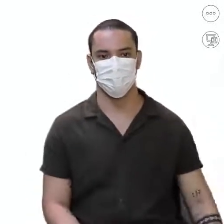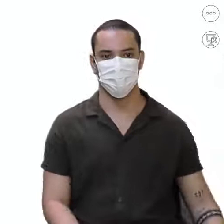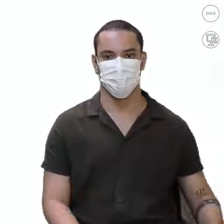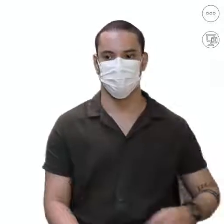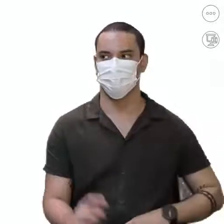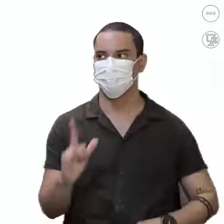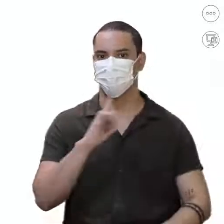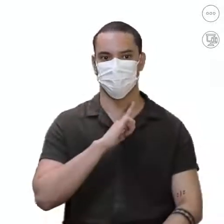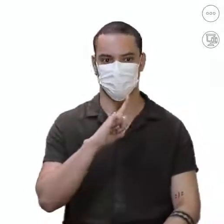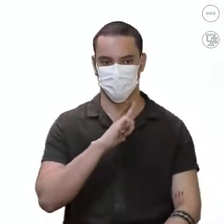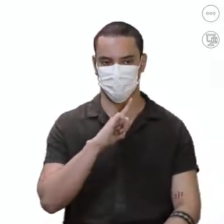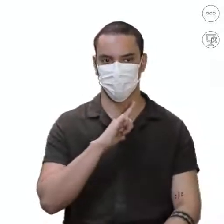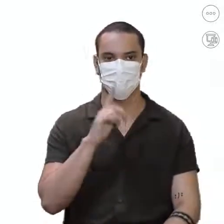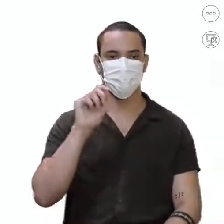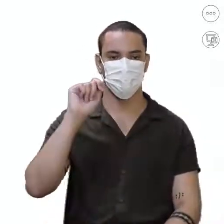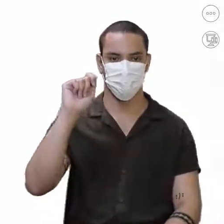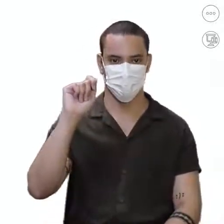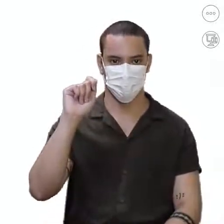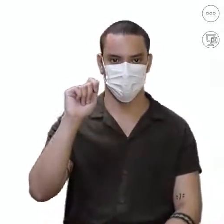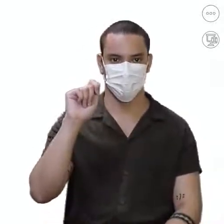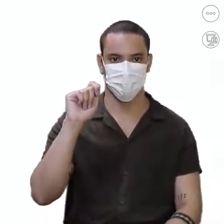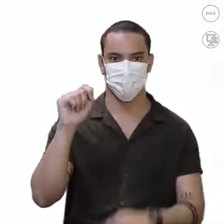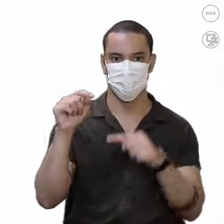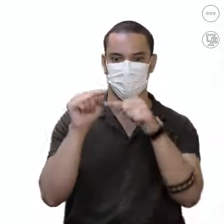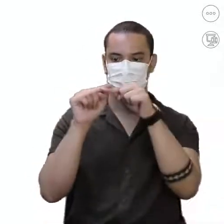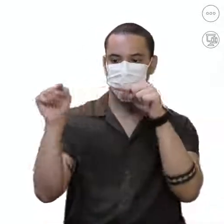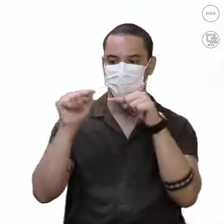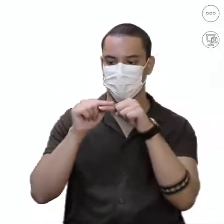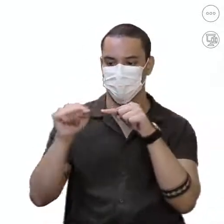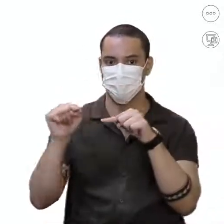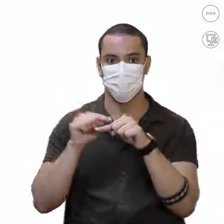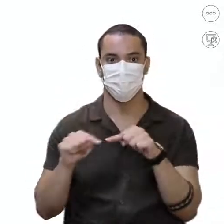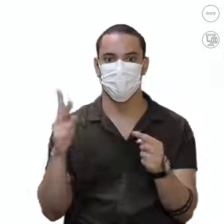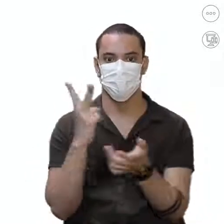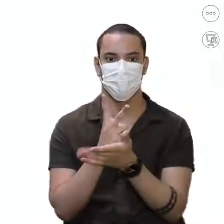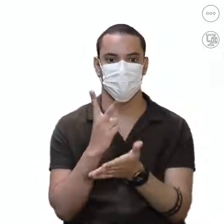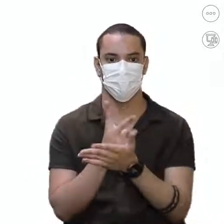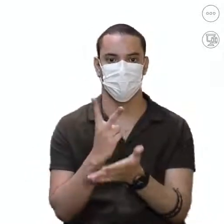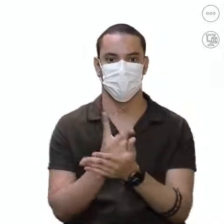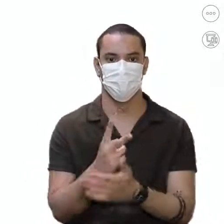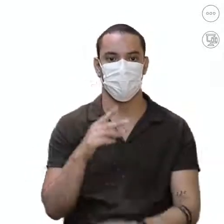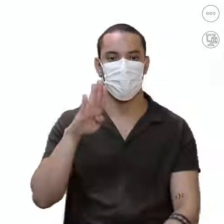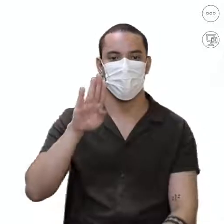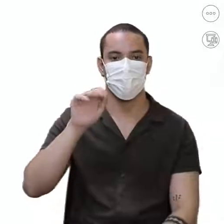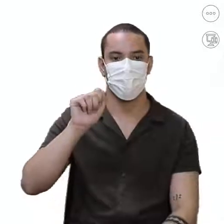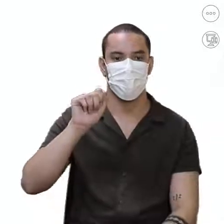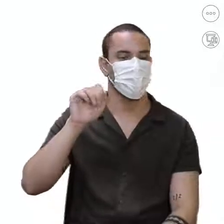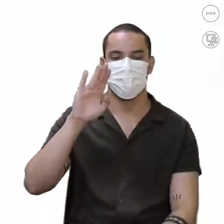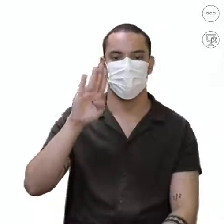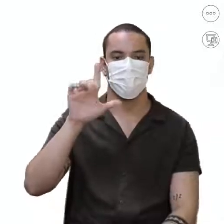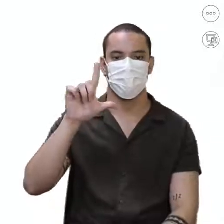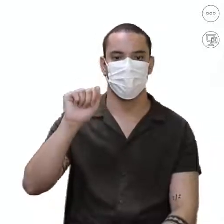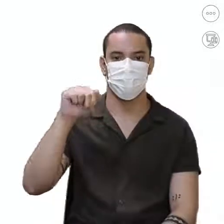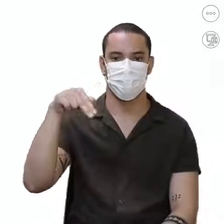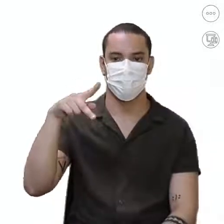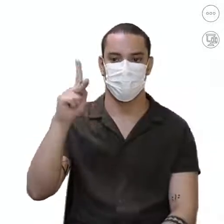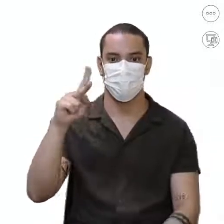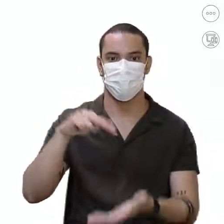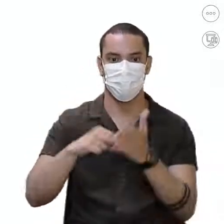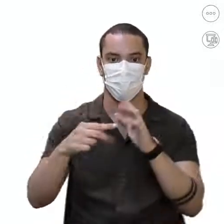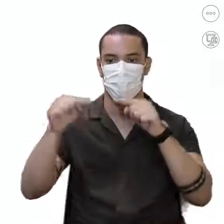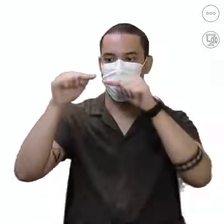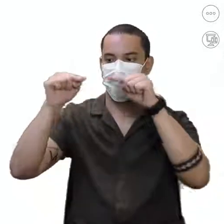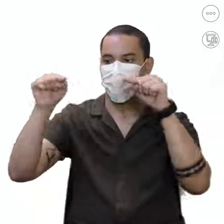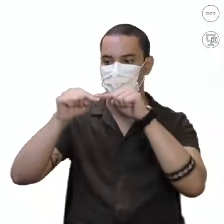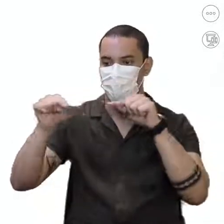tem esse blank aqui. Blank é o que eu costumo falar. É essa parte em branco, ela se escreve assim em inglês. Todo